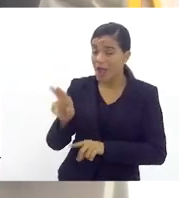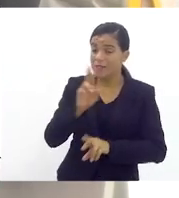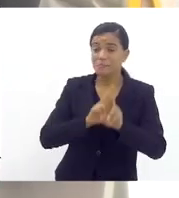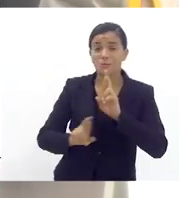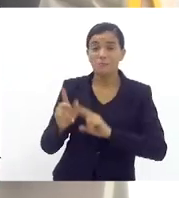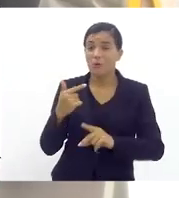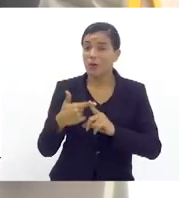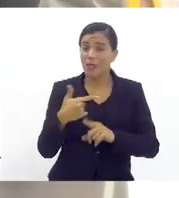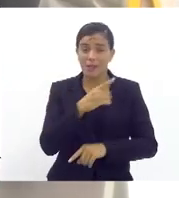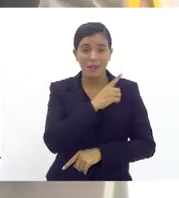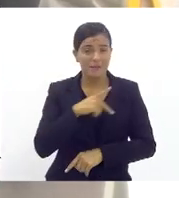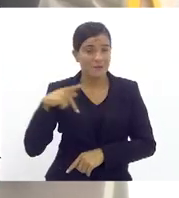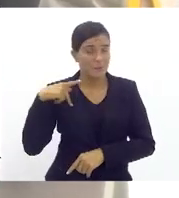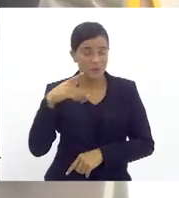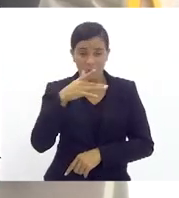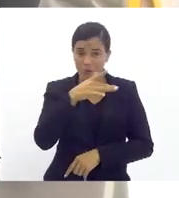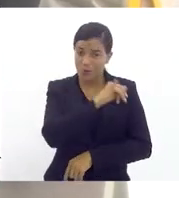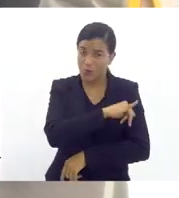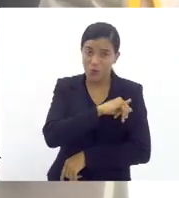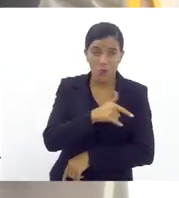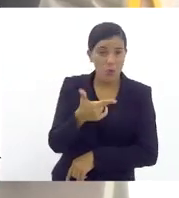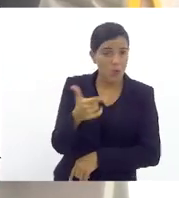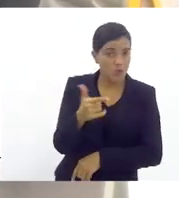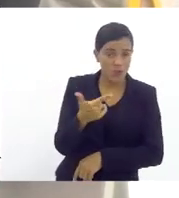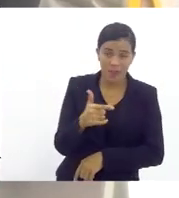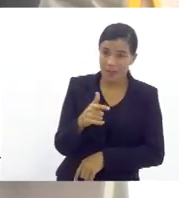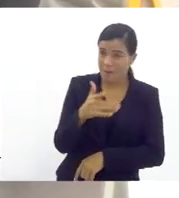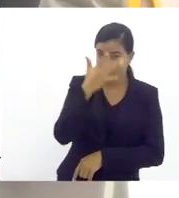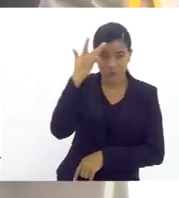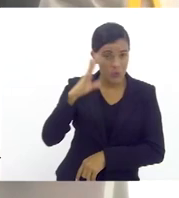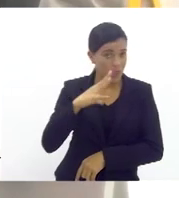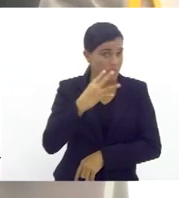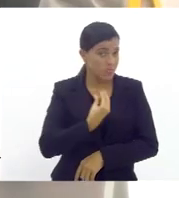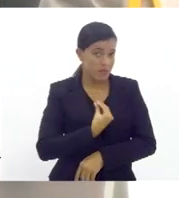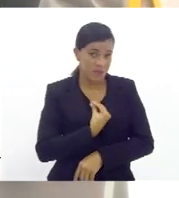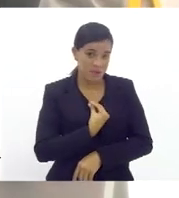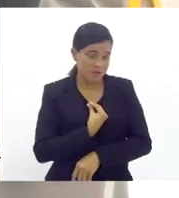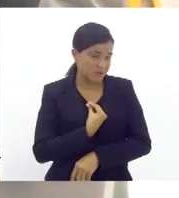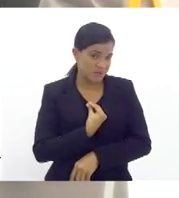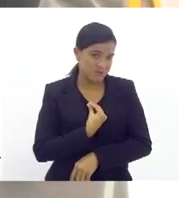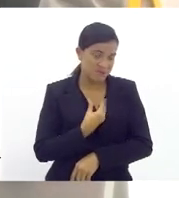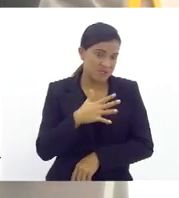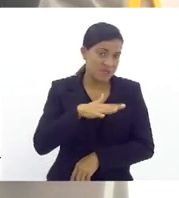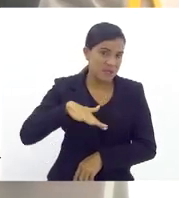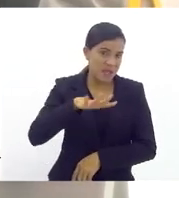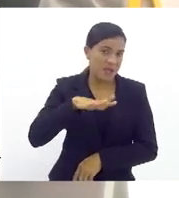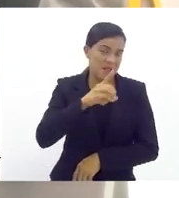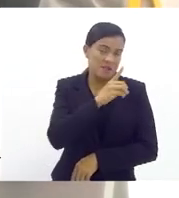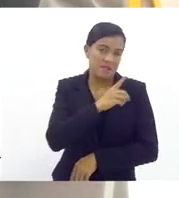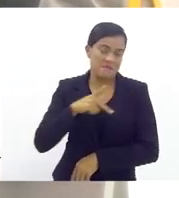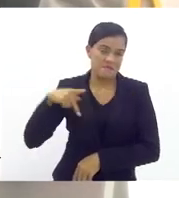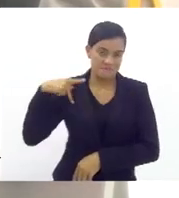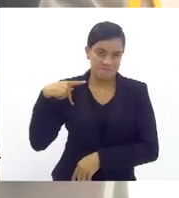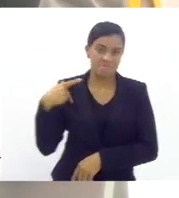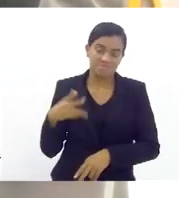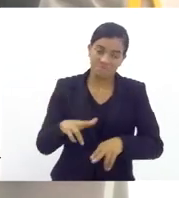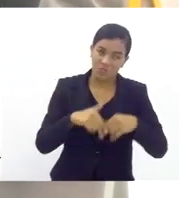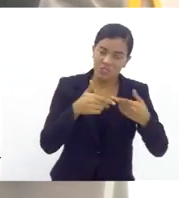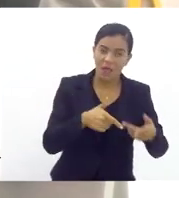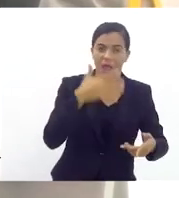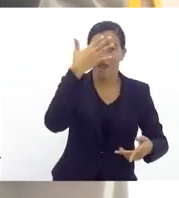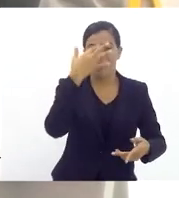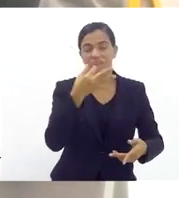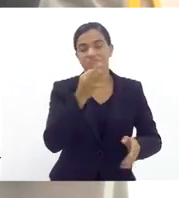na Defensoria Pública do Rio de Janeiro, atualmente, não tem nenhuma pessoa trans ocupando o cargo de defensor público. Então, isso eu entendo